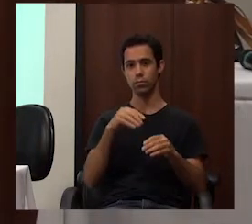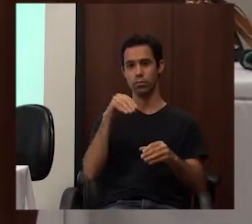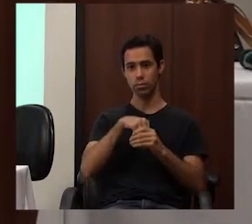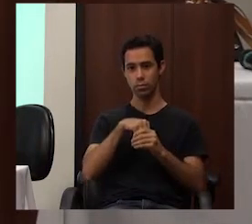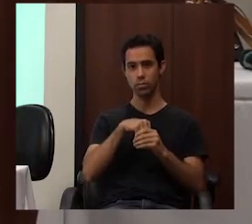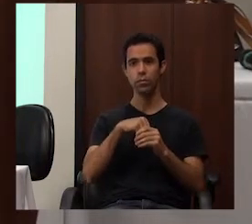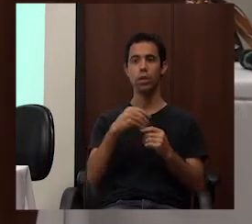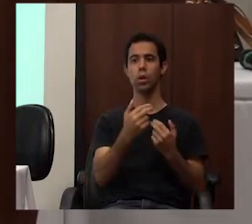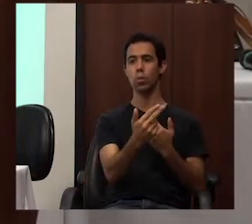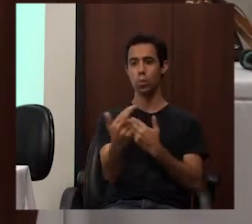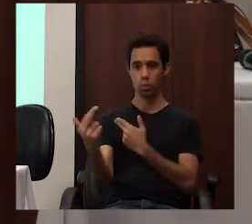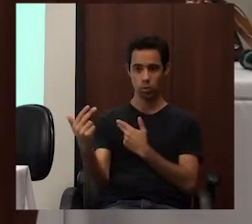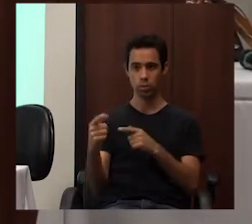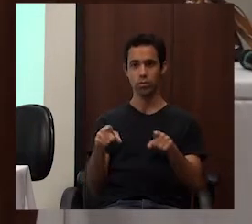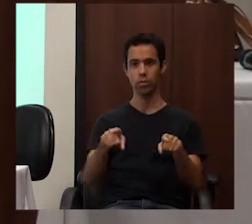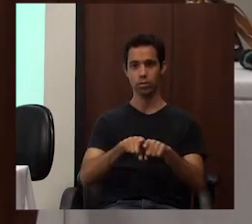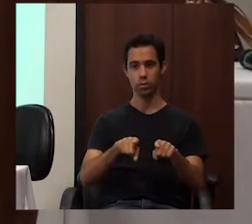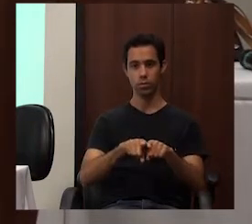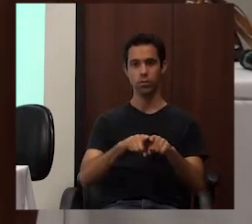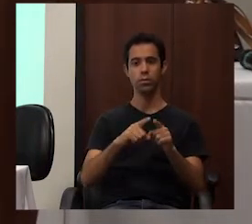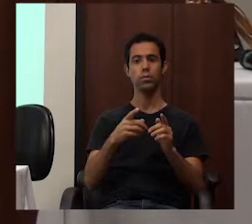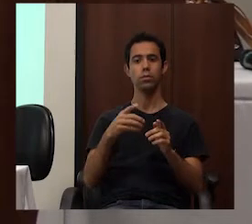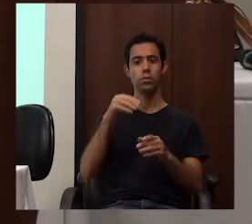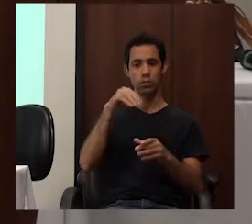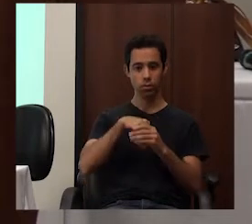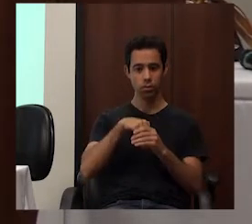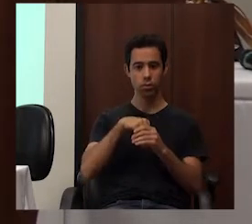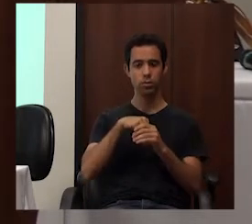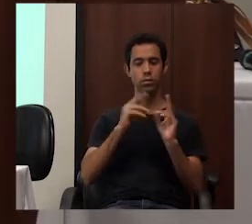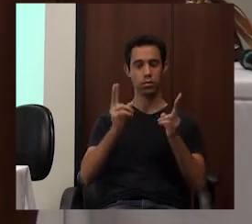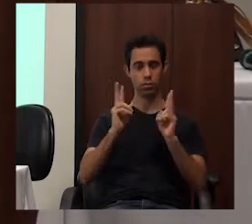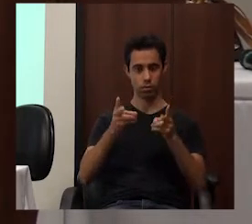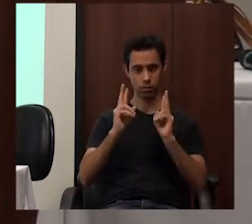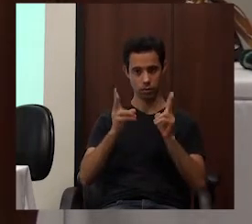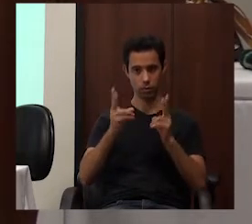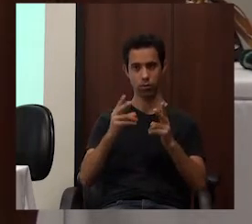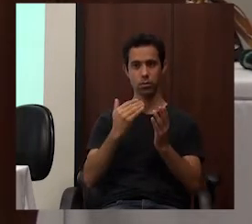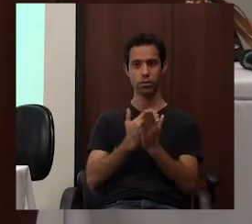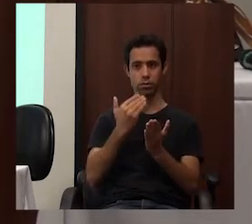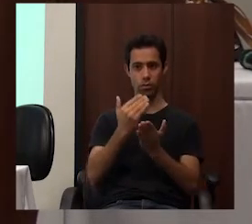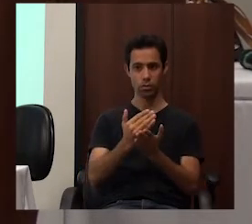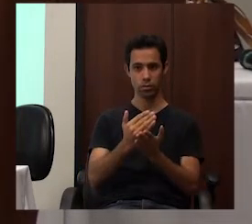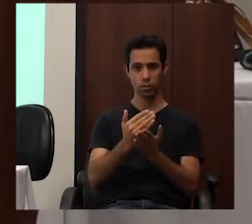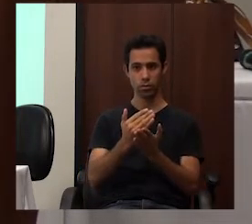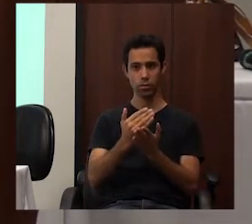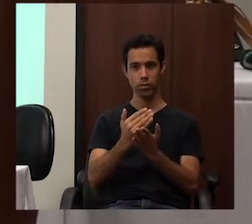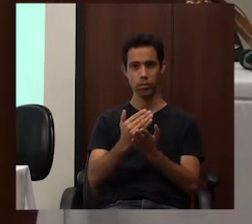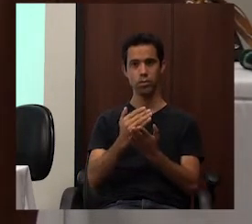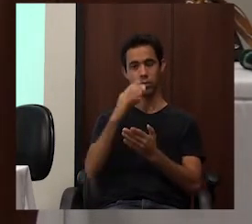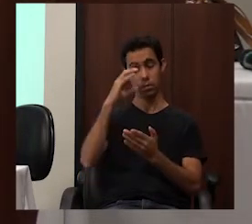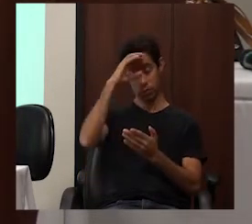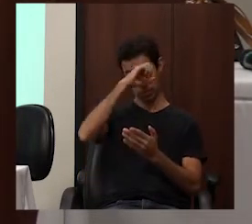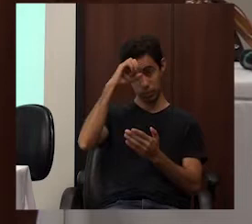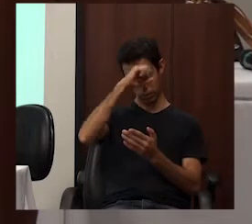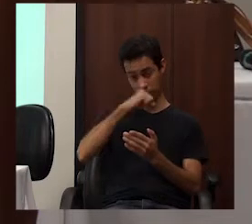igualdade de oportunidades, os Estados partes assegurarão um sistema educacional inclusivo em todos os níveis, bem como aprendizado ao longo de